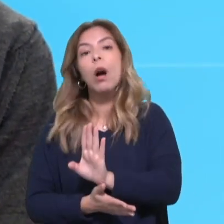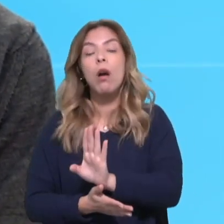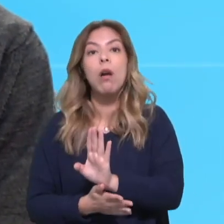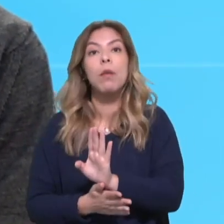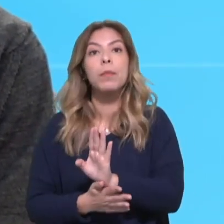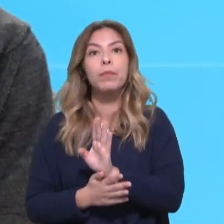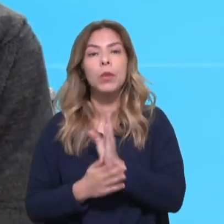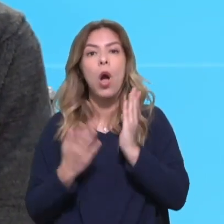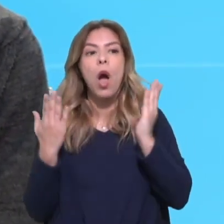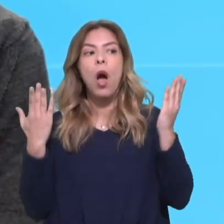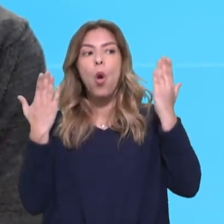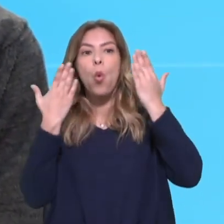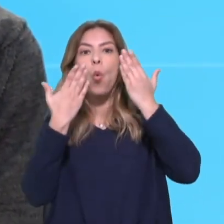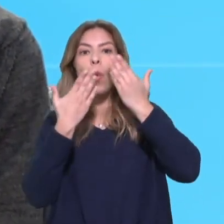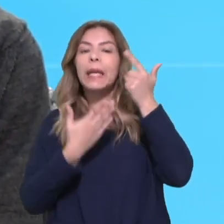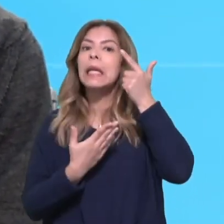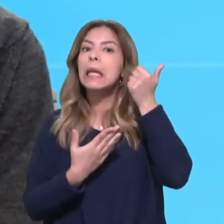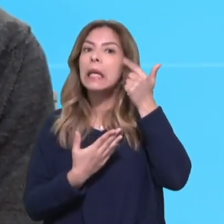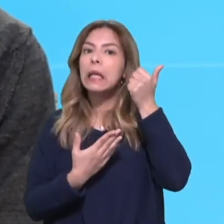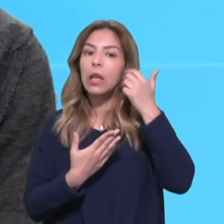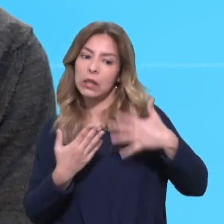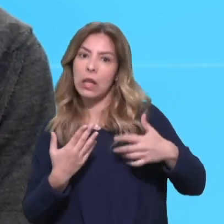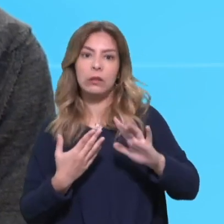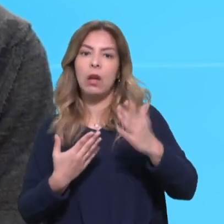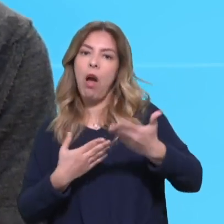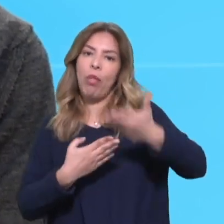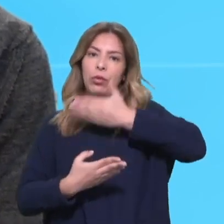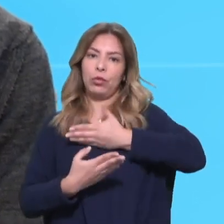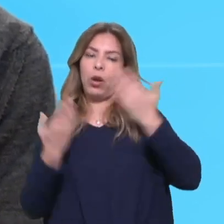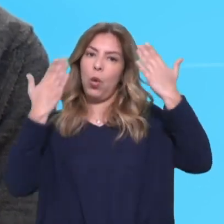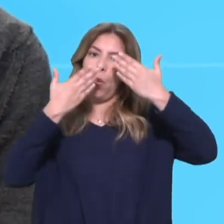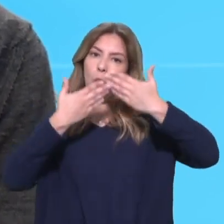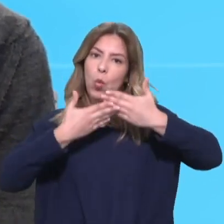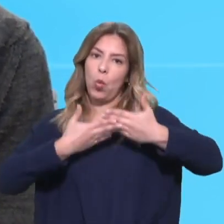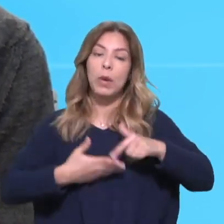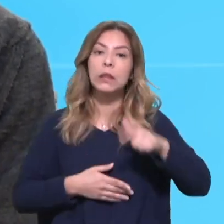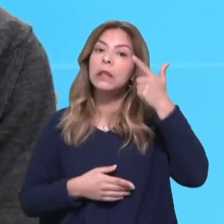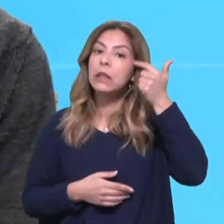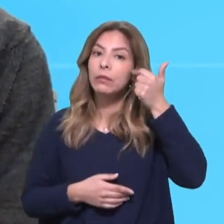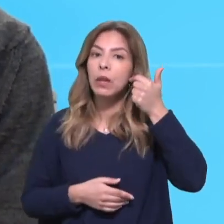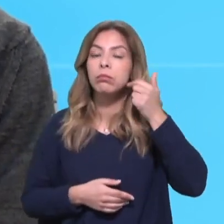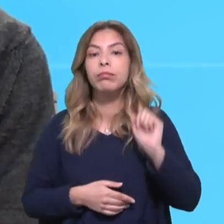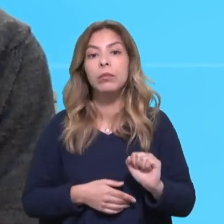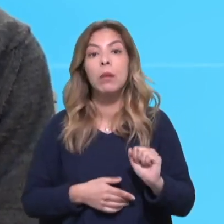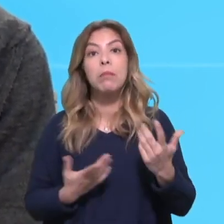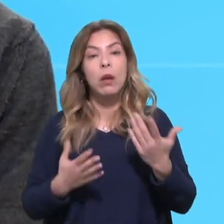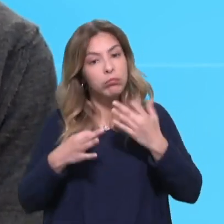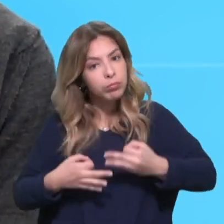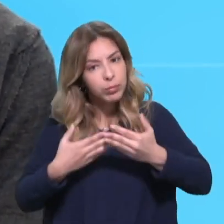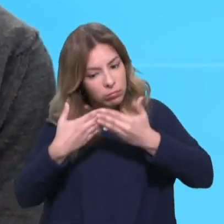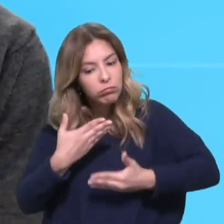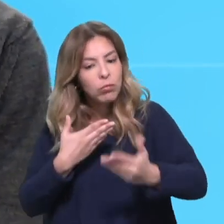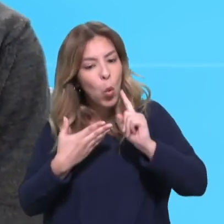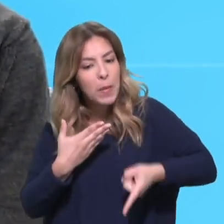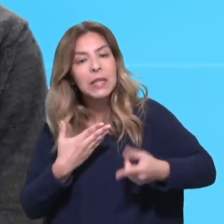no entardecer do dia anterior. Mas, efetivamente, o primeiro dia do Tríduo Pascal é a Sexta-feira Santa, que começa